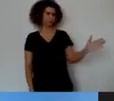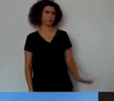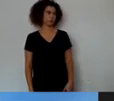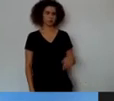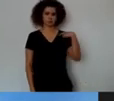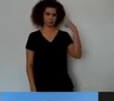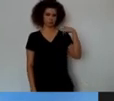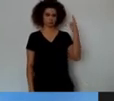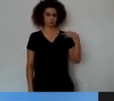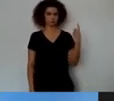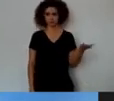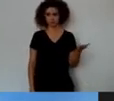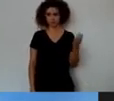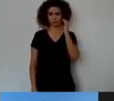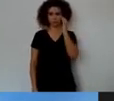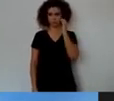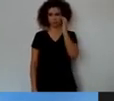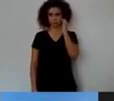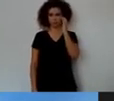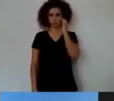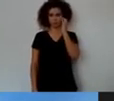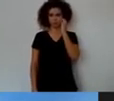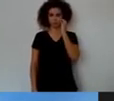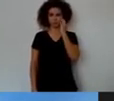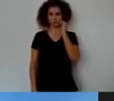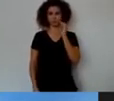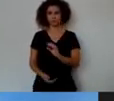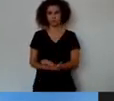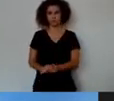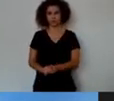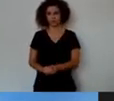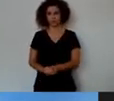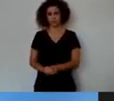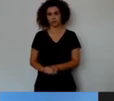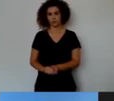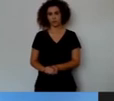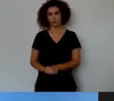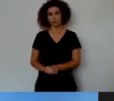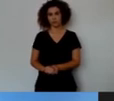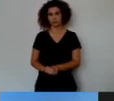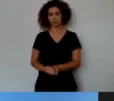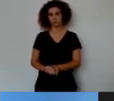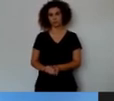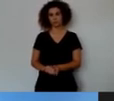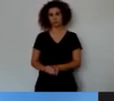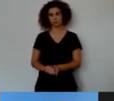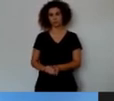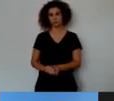sentido também, né? E toda essa construção tem sido feita e mantida nos nossos cursos. Uhum. Talvez...